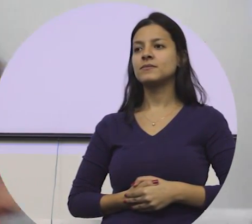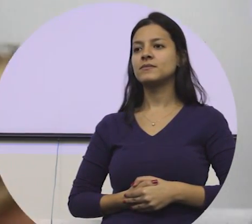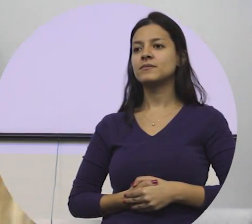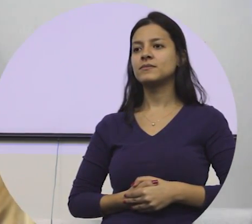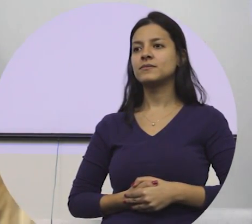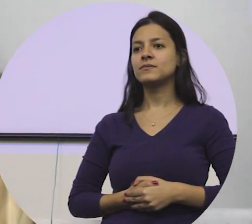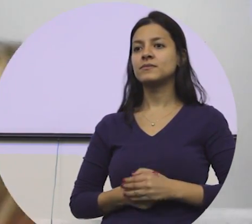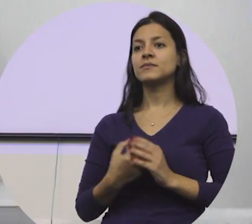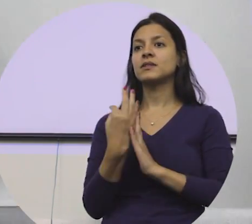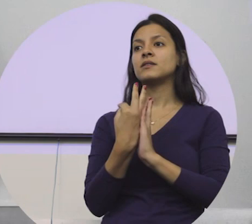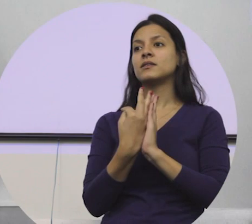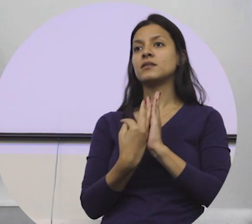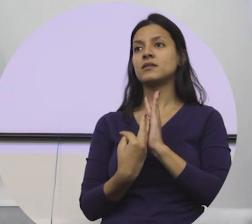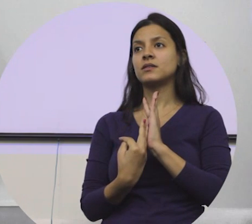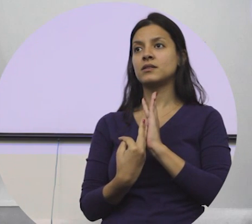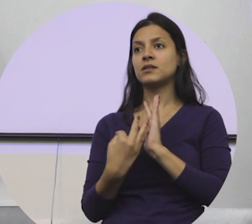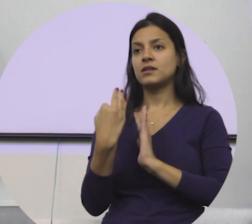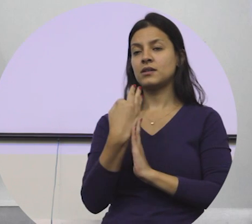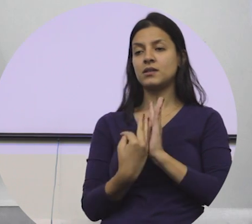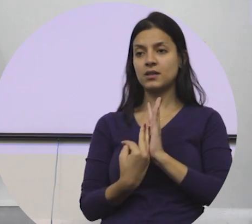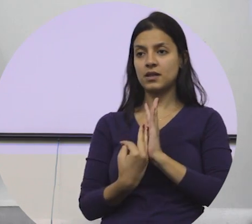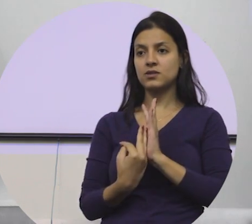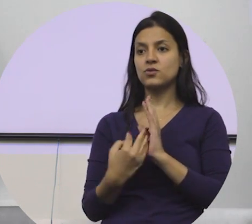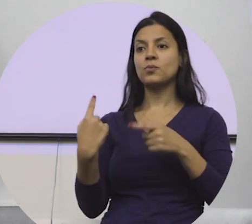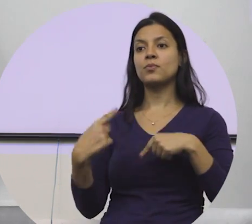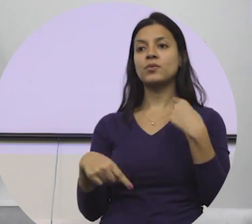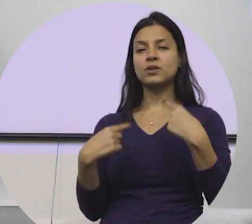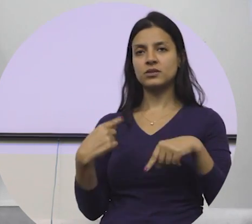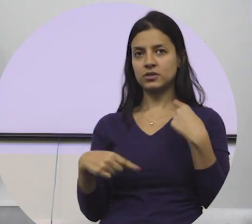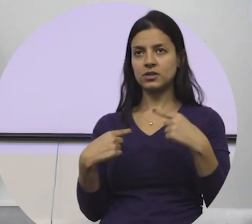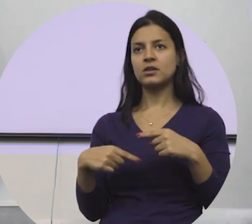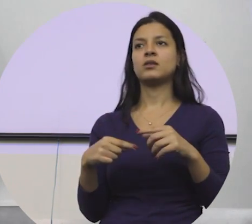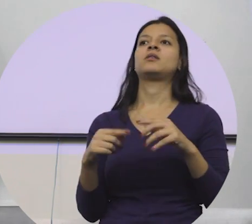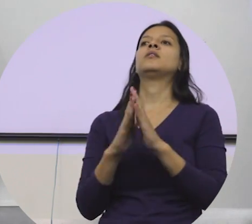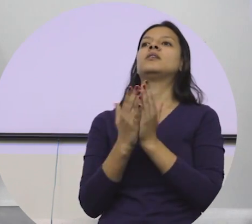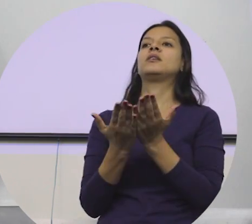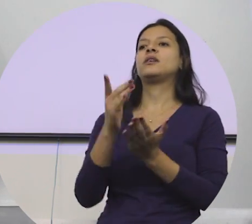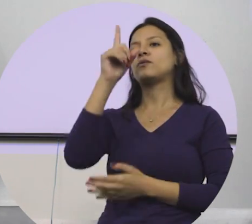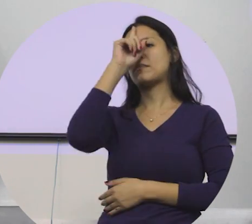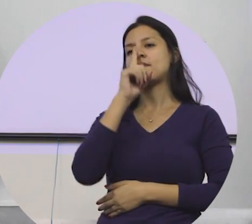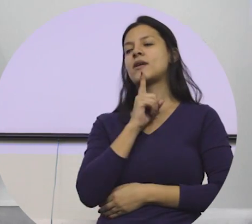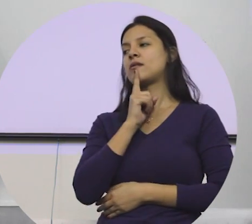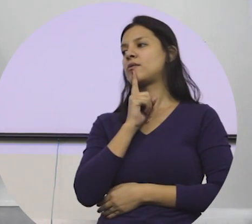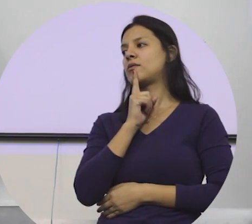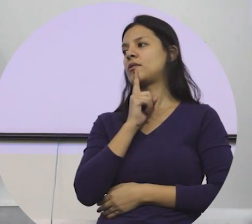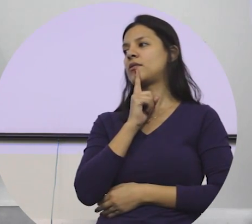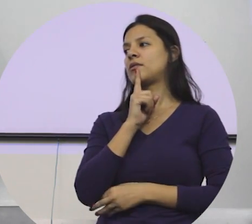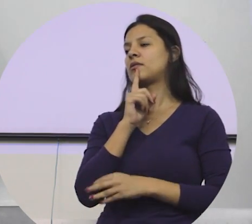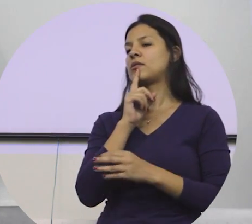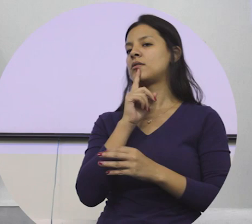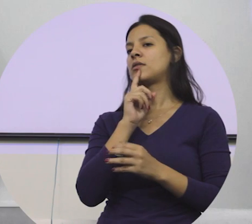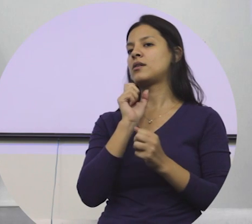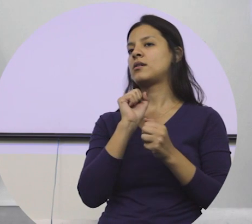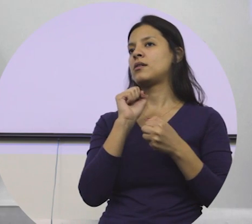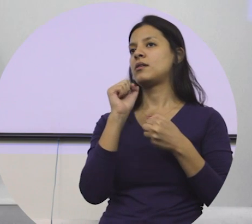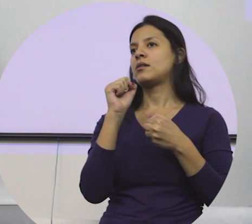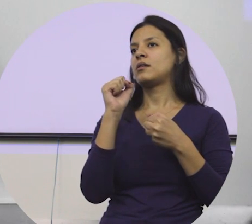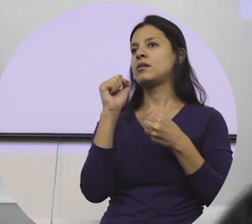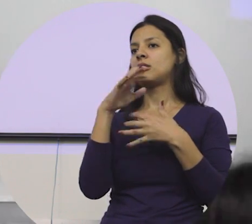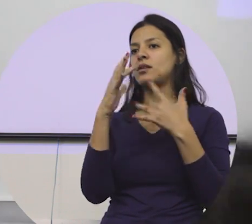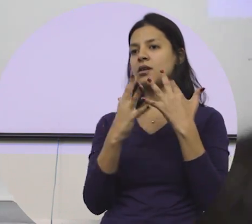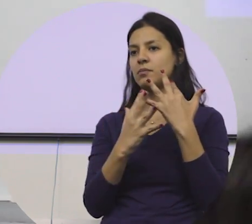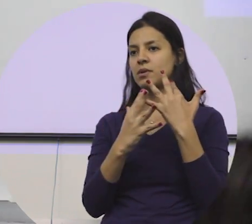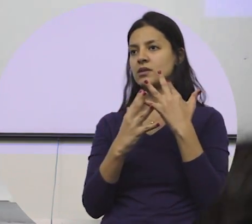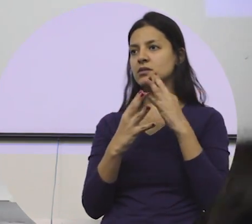A leitura do texto de políticas do livro amarelo dos estudos surdos. Estudos surdos não, é Libras